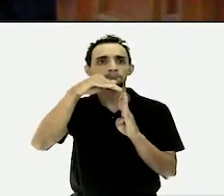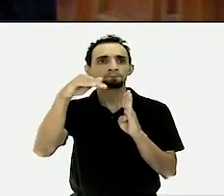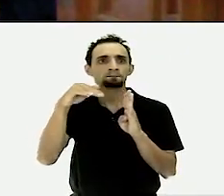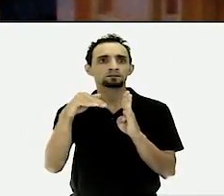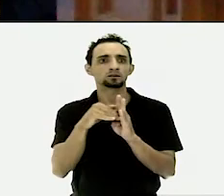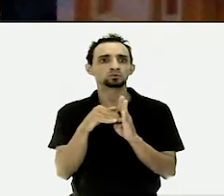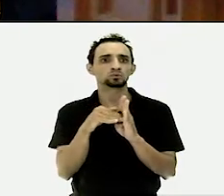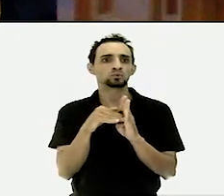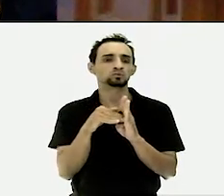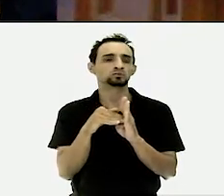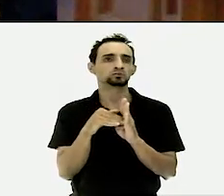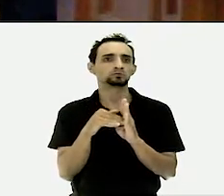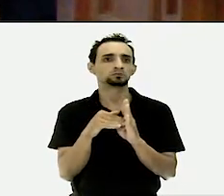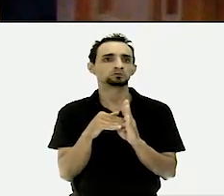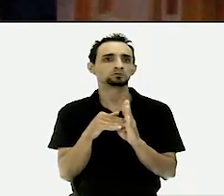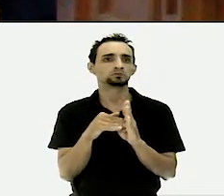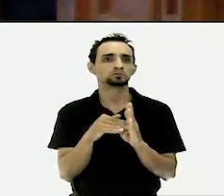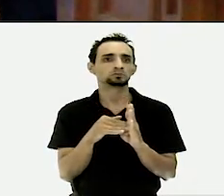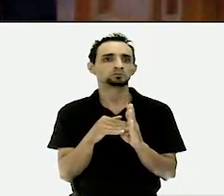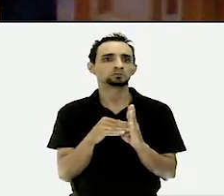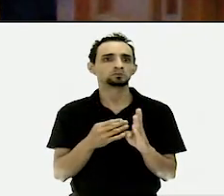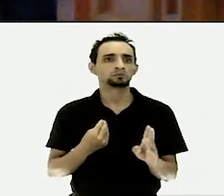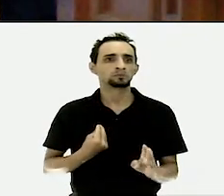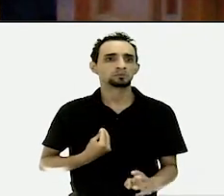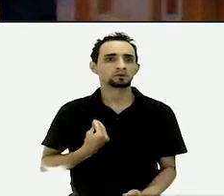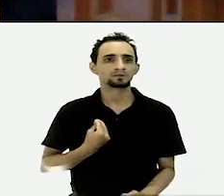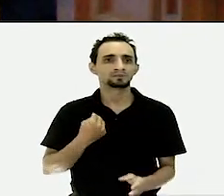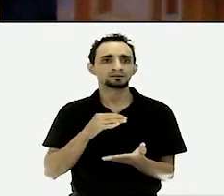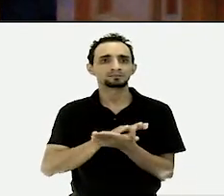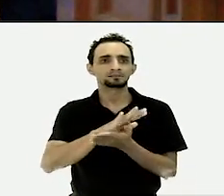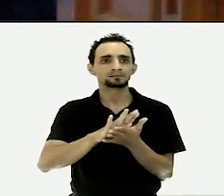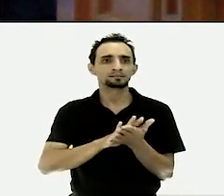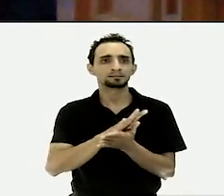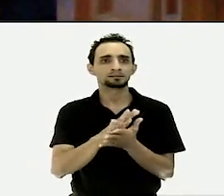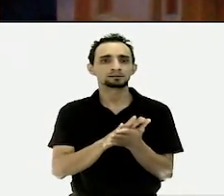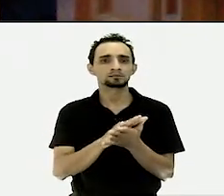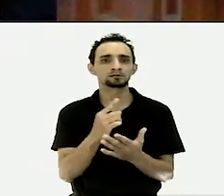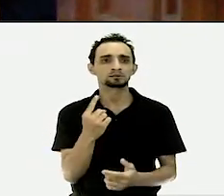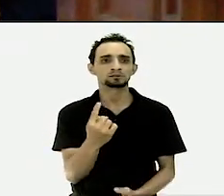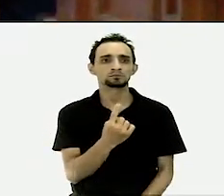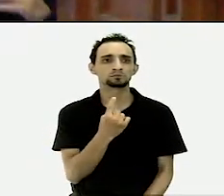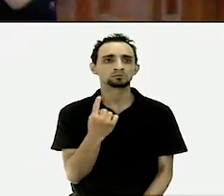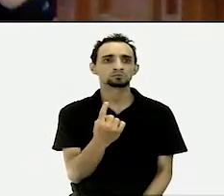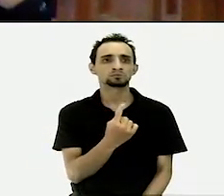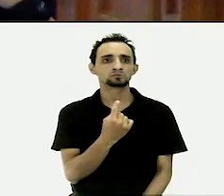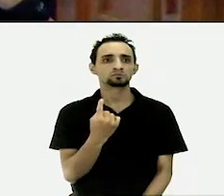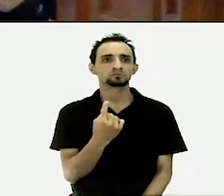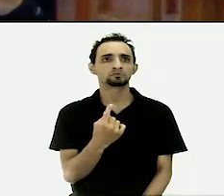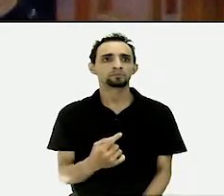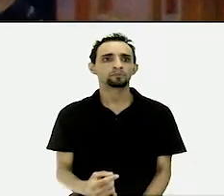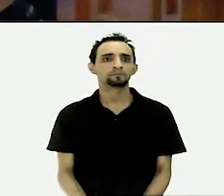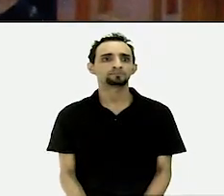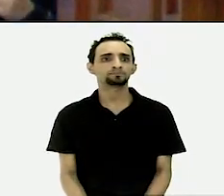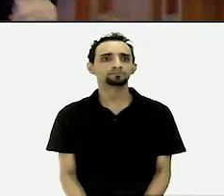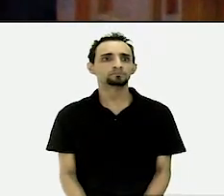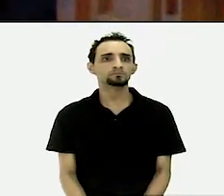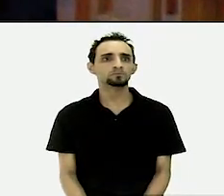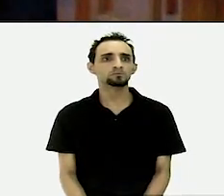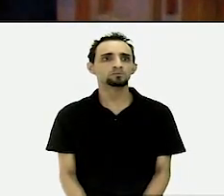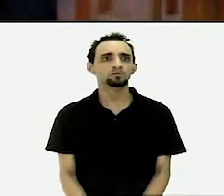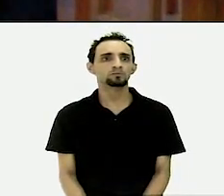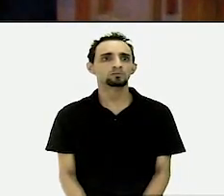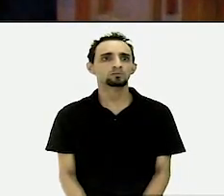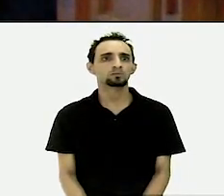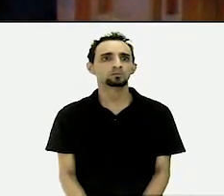à escola que nós estivemos visitando, né, alguns meses atrás, até uma travainha ali, né, perto da